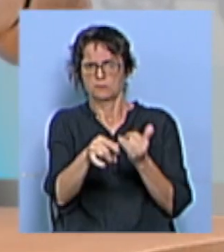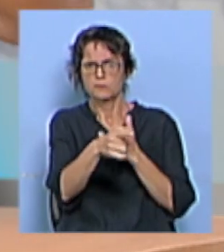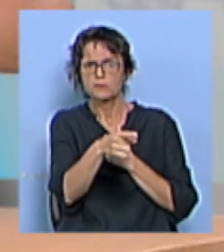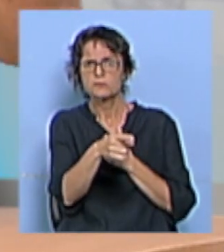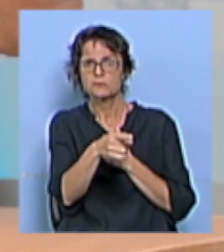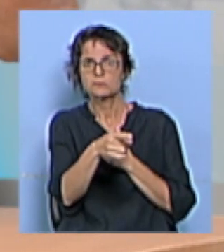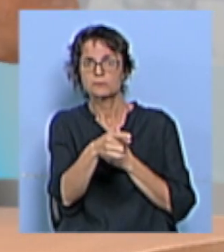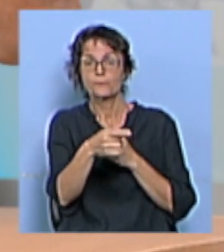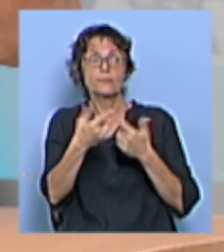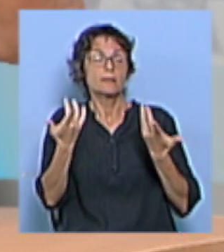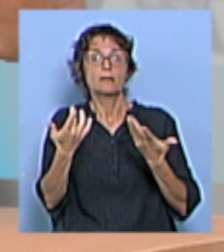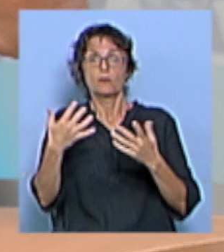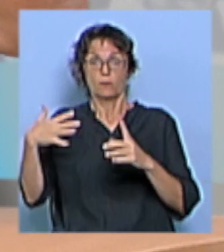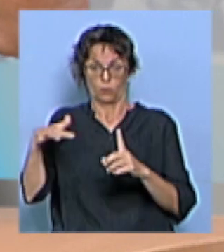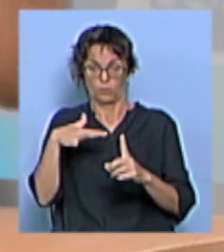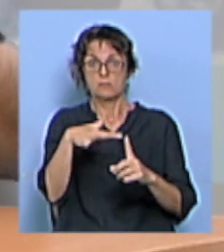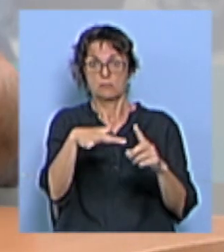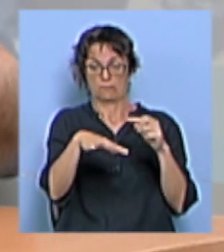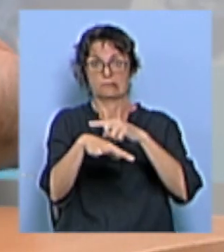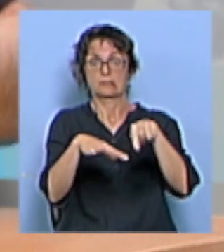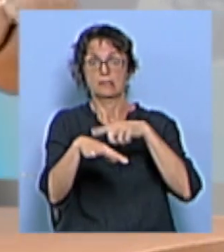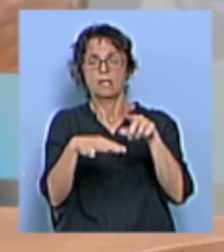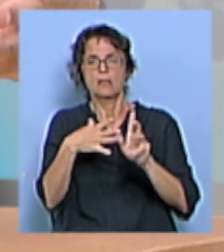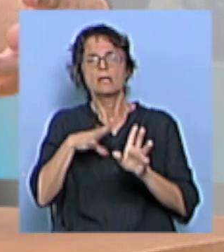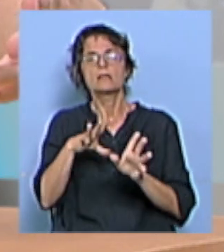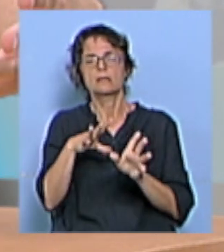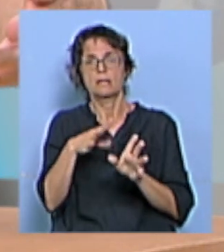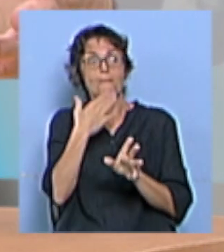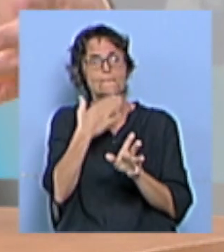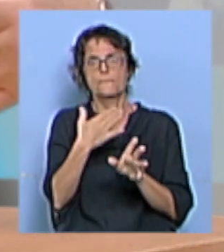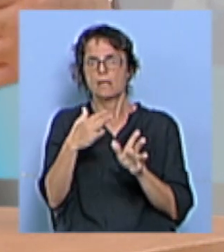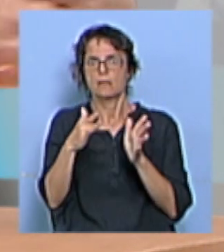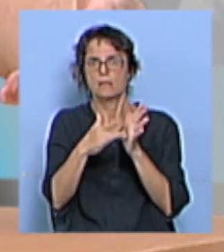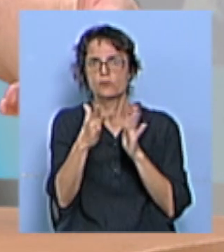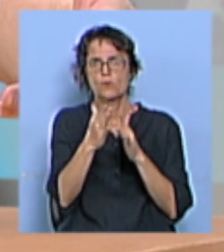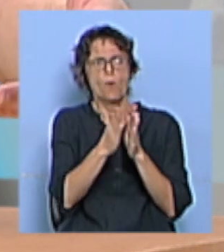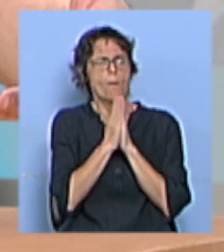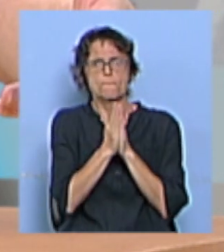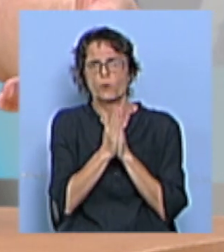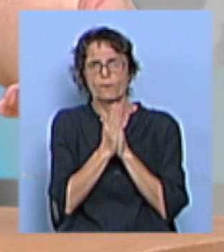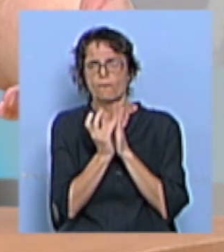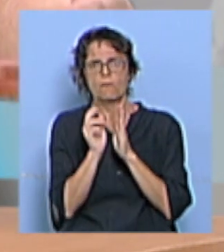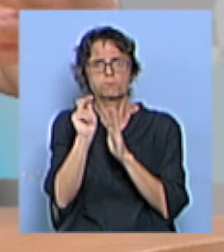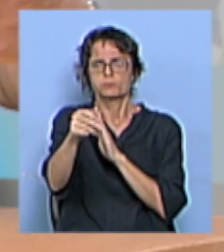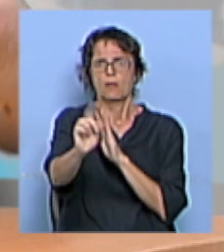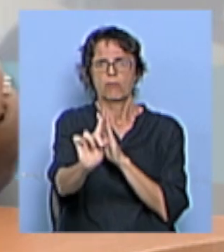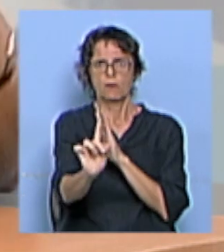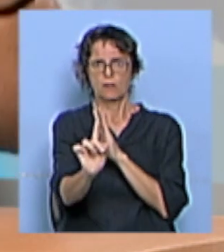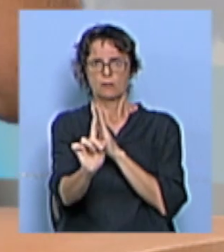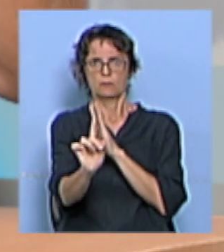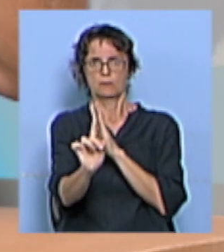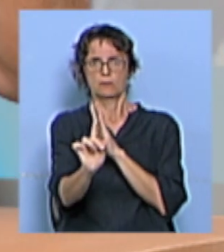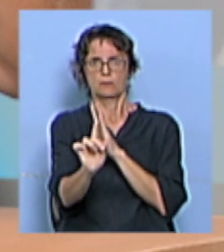Jesus se assuma como... Não vá meter-se no meio dos problemas até para ser perseguido, preso e morto,